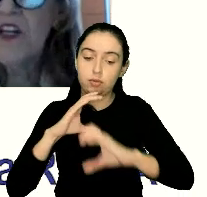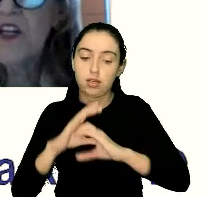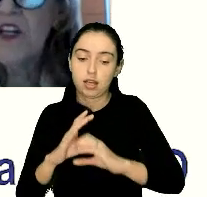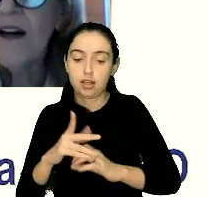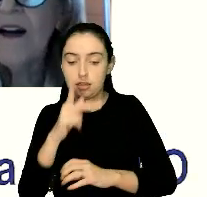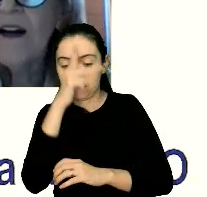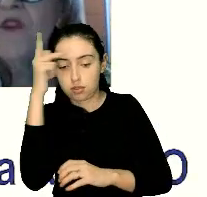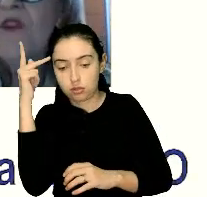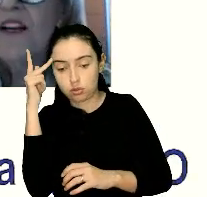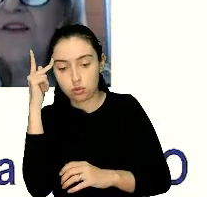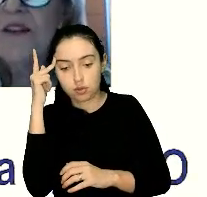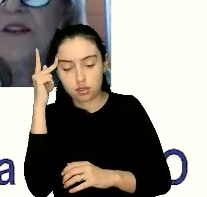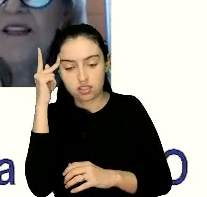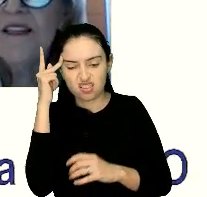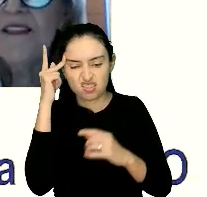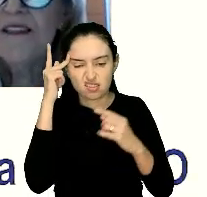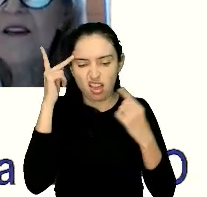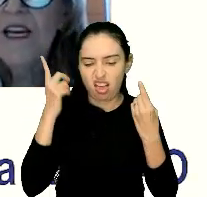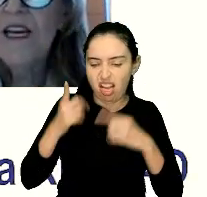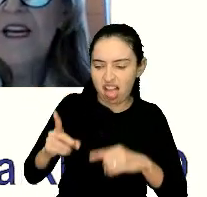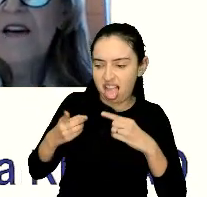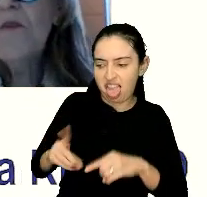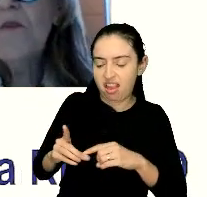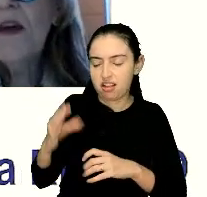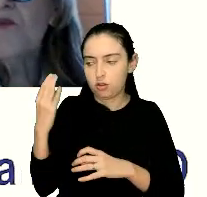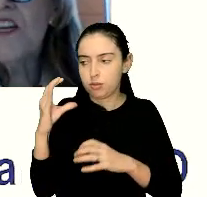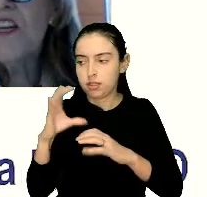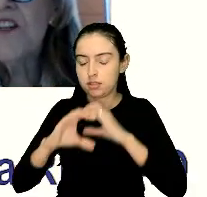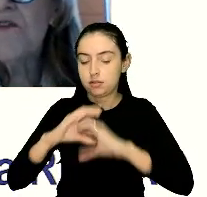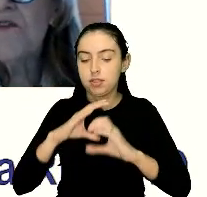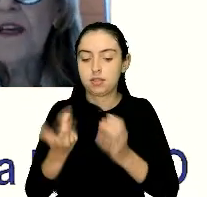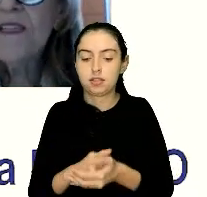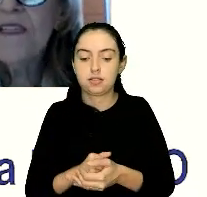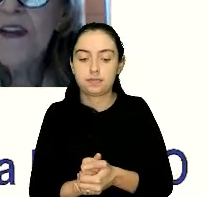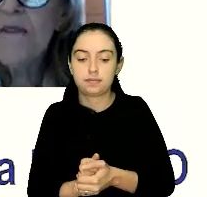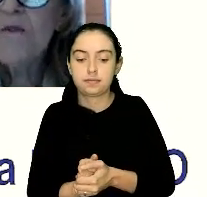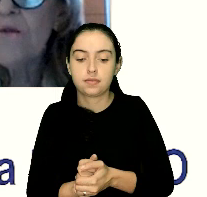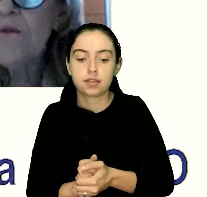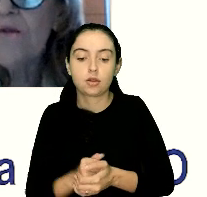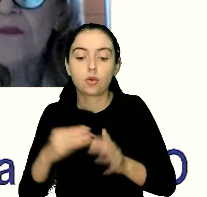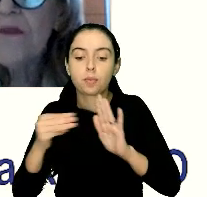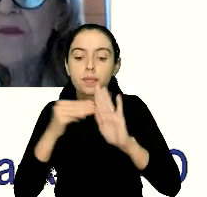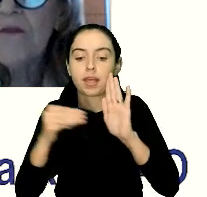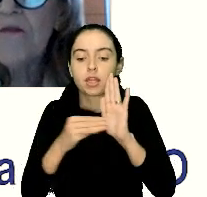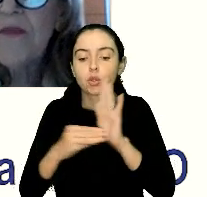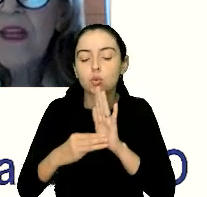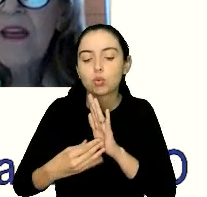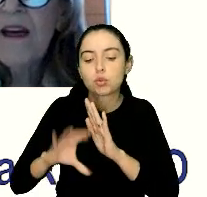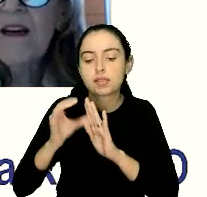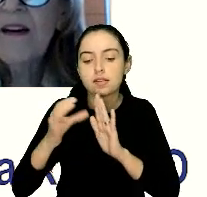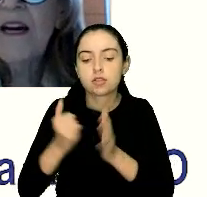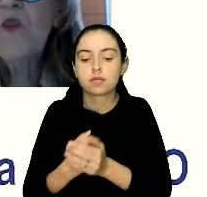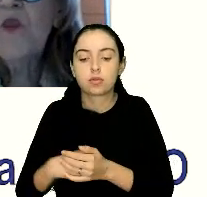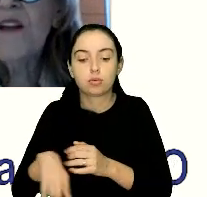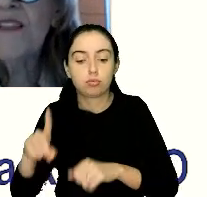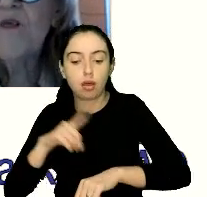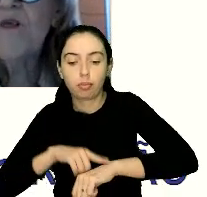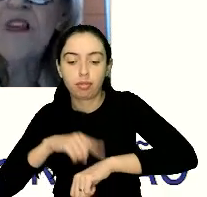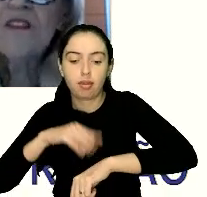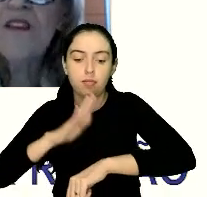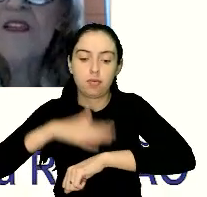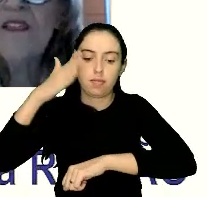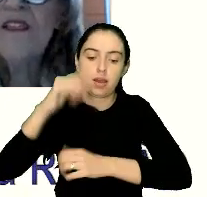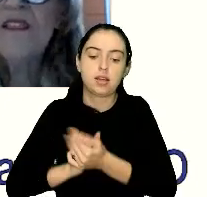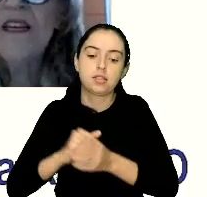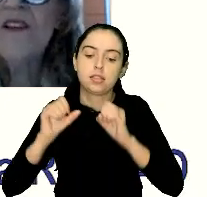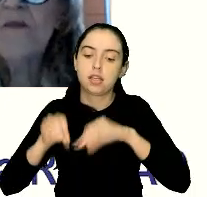vão rechaçar a comunicação da ciência. E o método científico é mais tempo, né? A